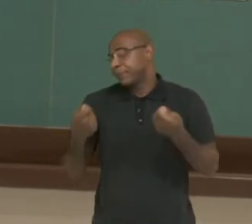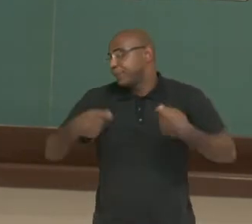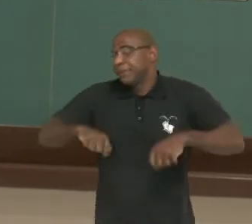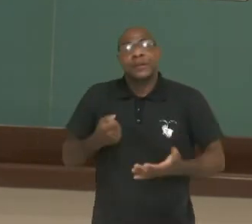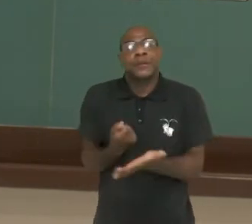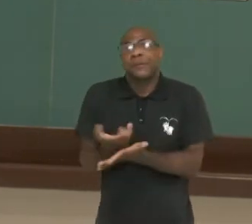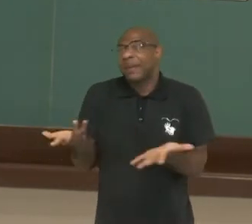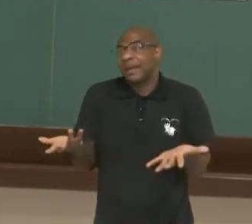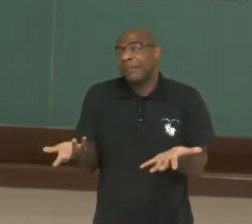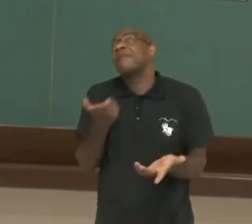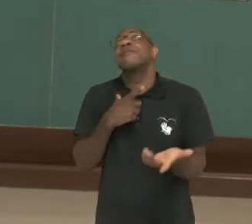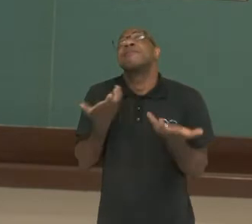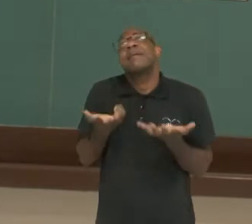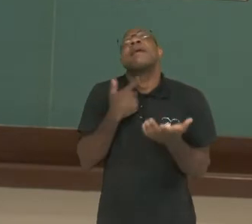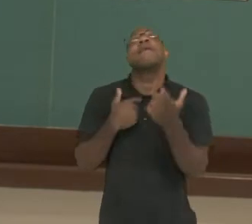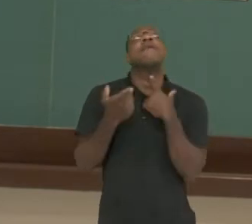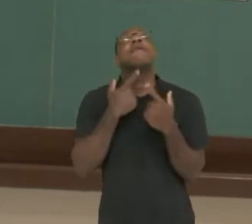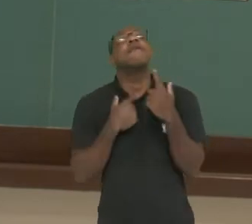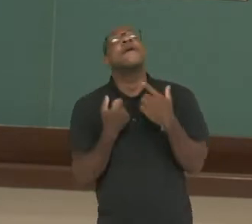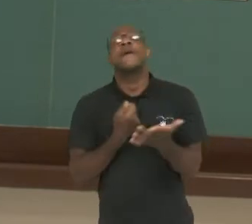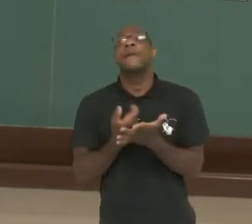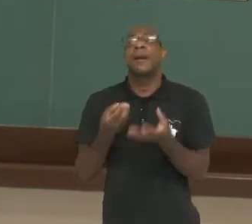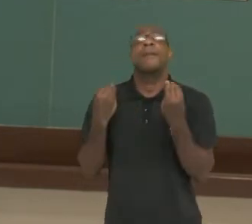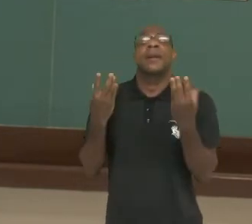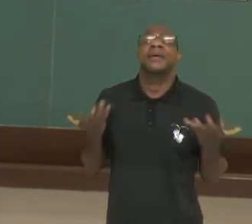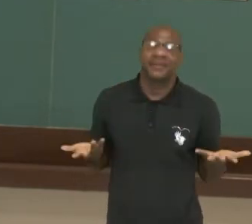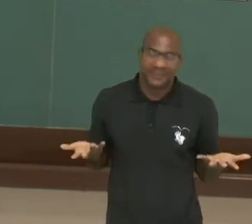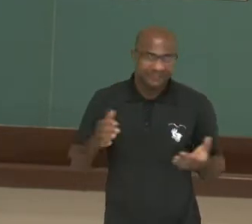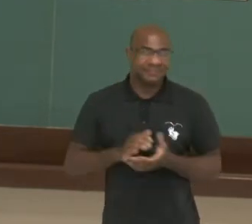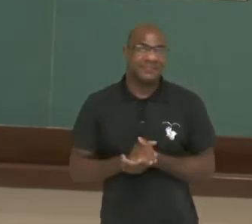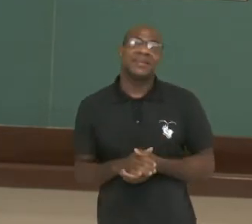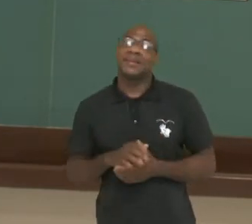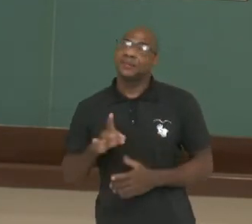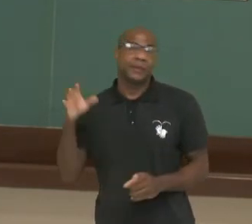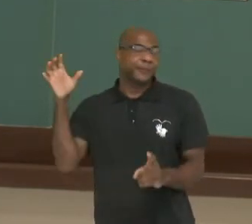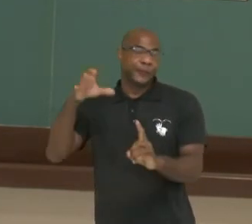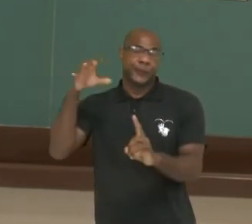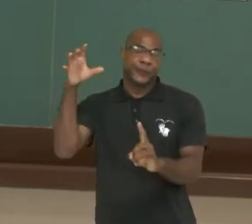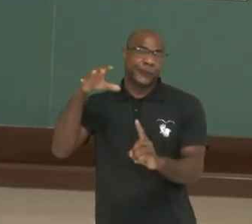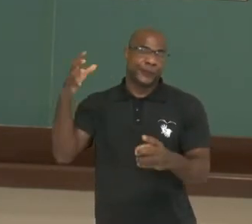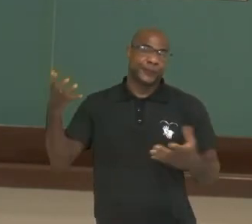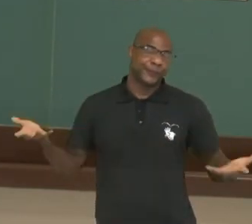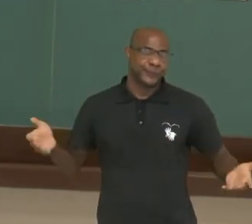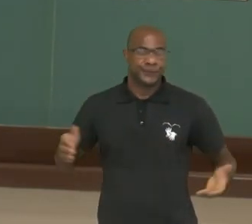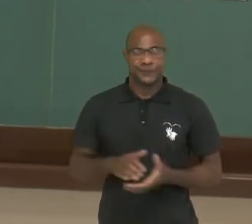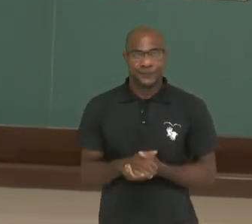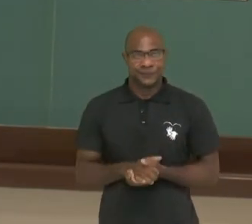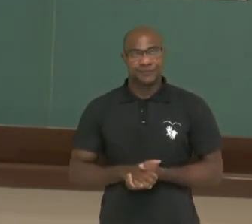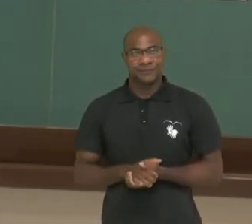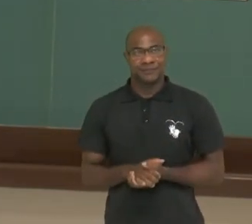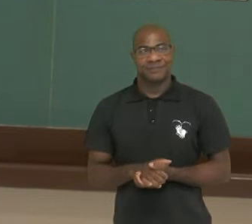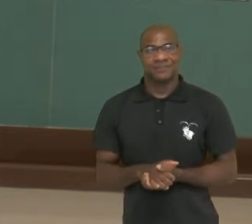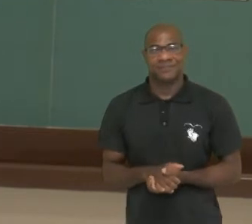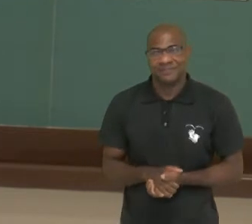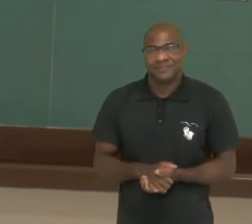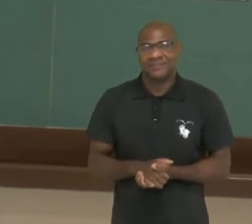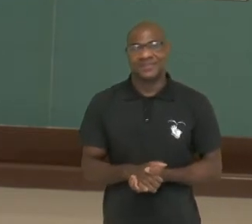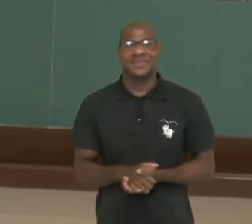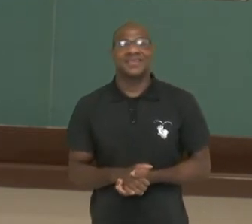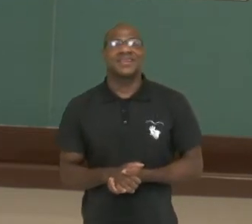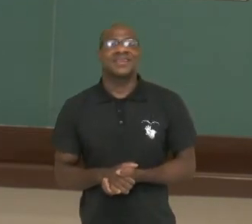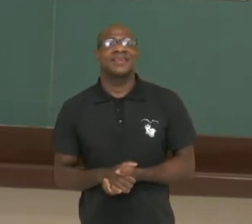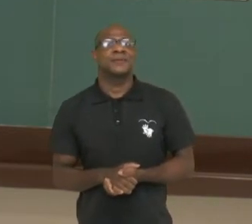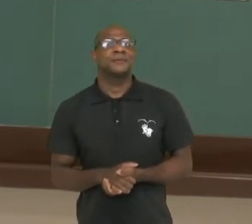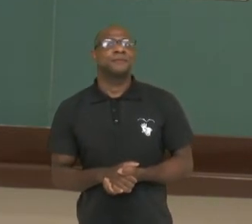contratar determinado serviço, enfim. Então são propensos aí ao consumismo. Muito bem. Qualquer coisa nesse sentido, parabéns.